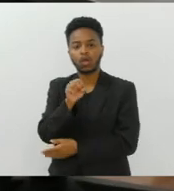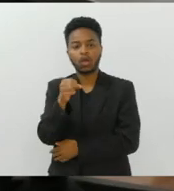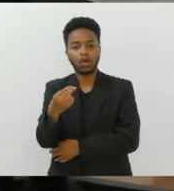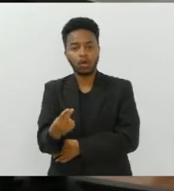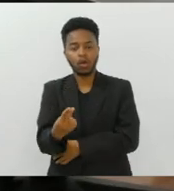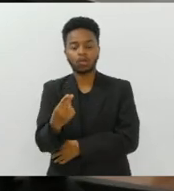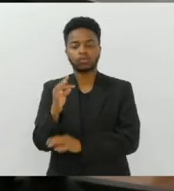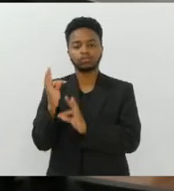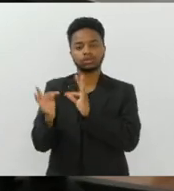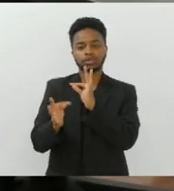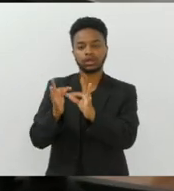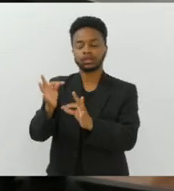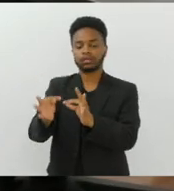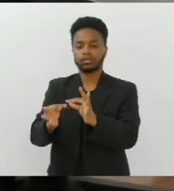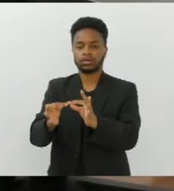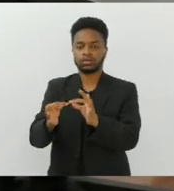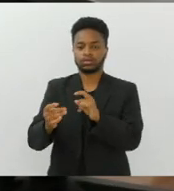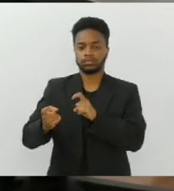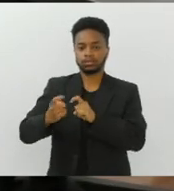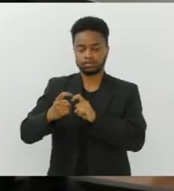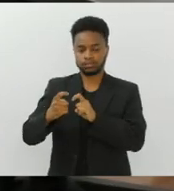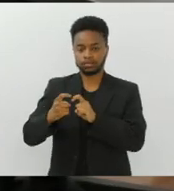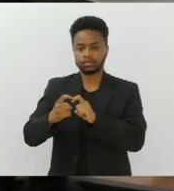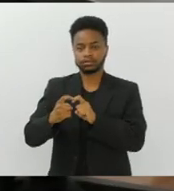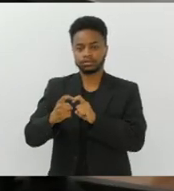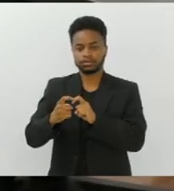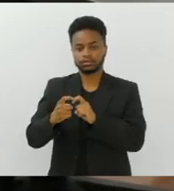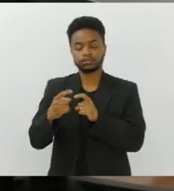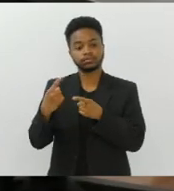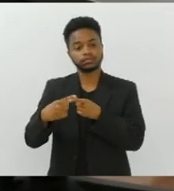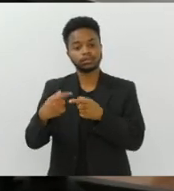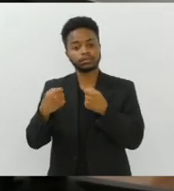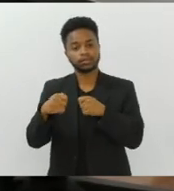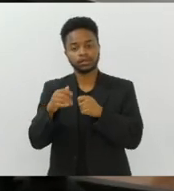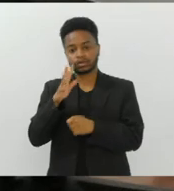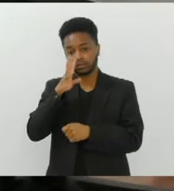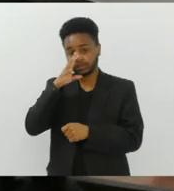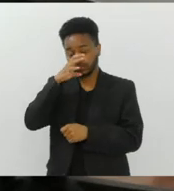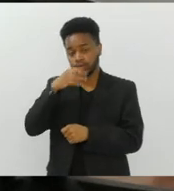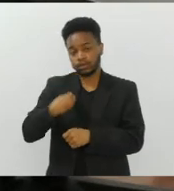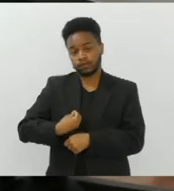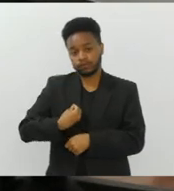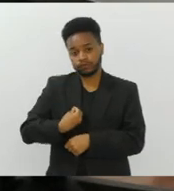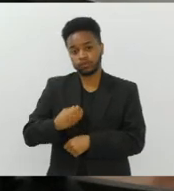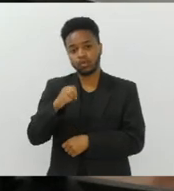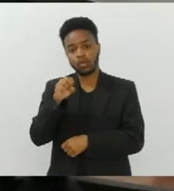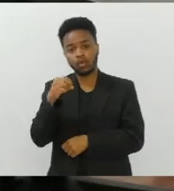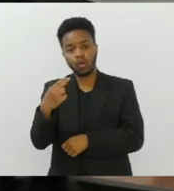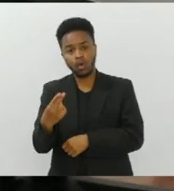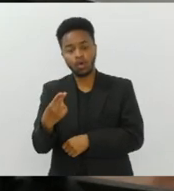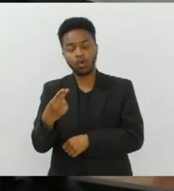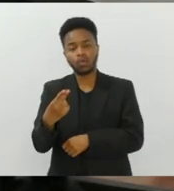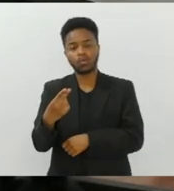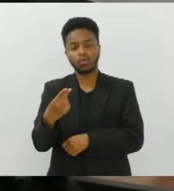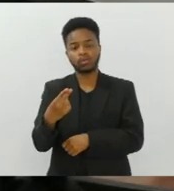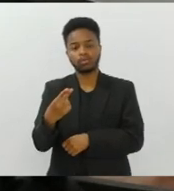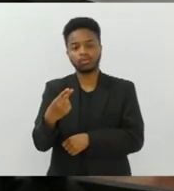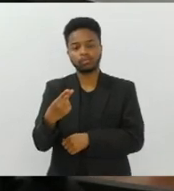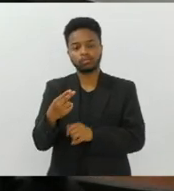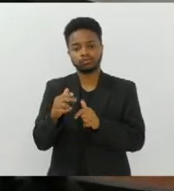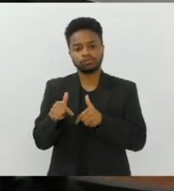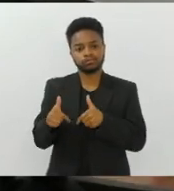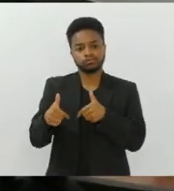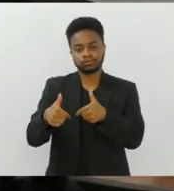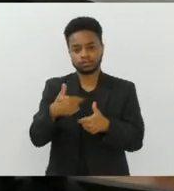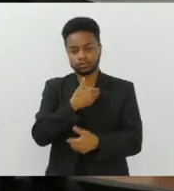em tratamento médico que garanta a sua sobrevivência ou a sua incolumidade pública.